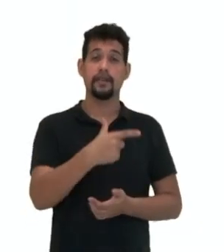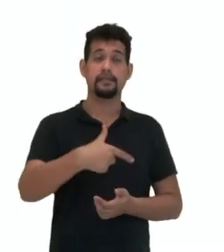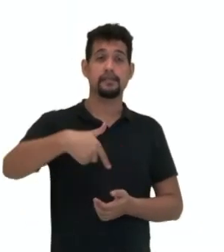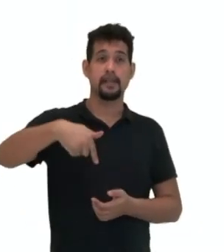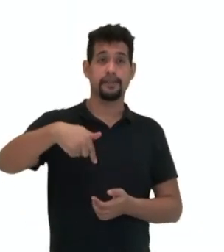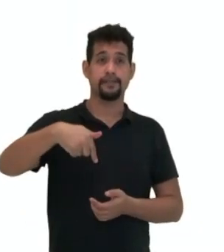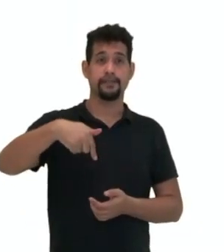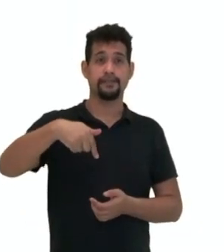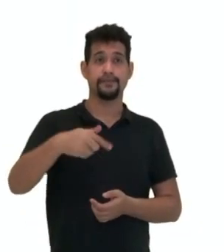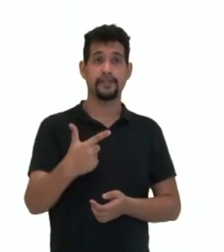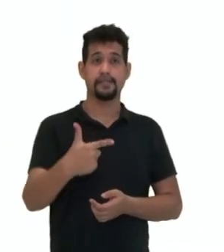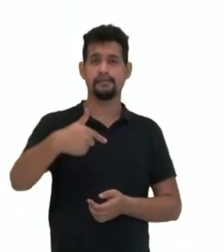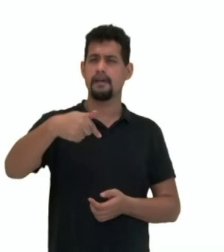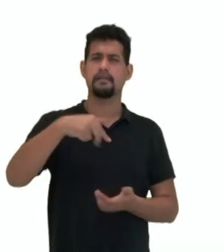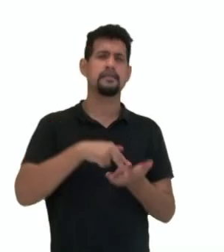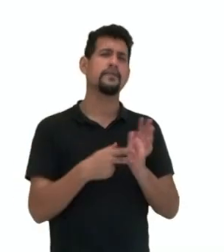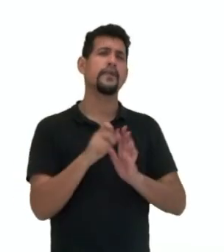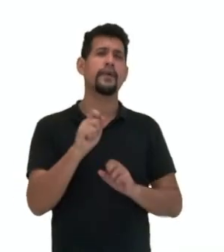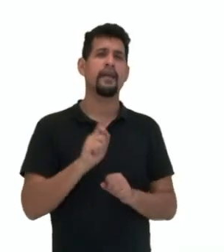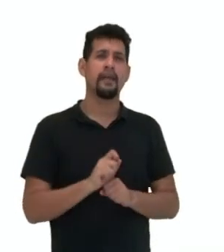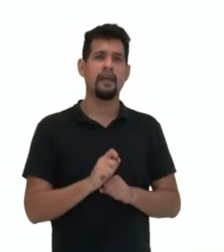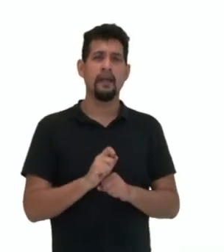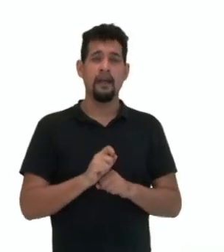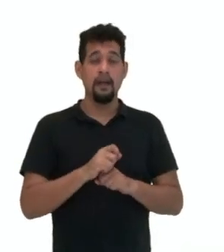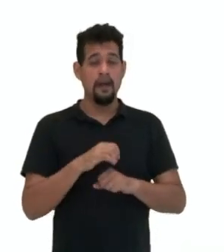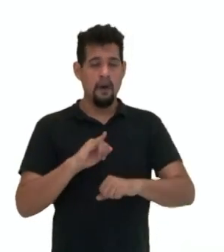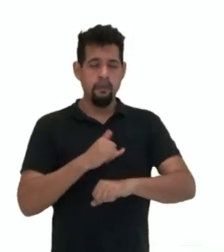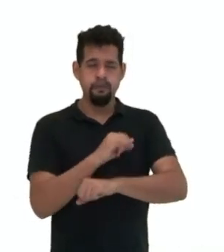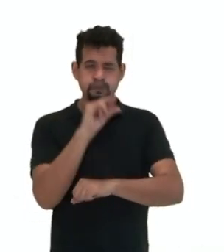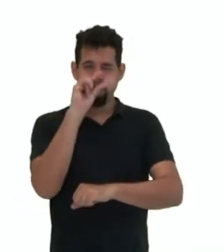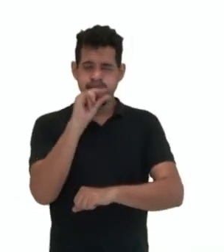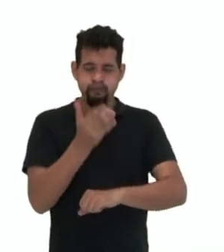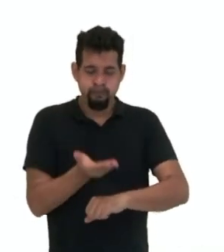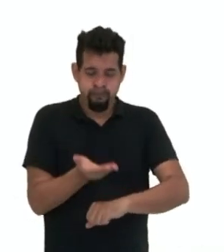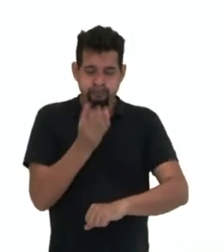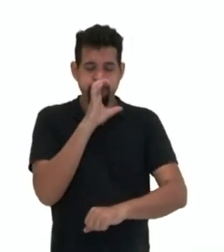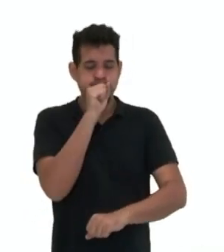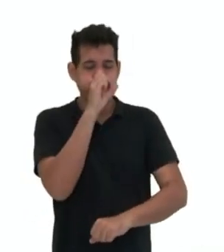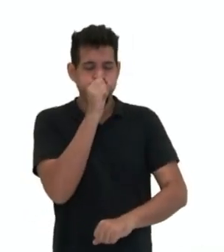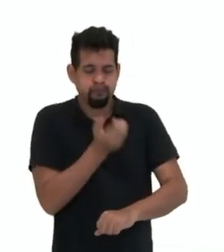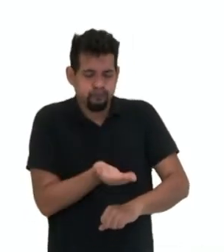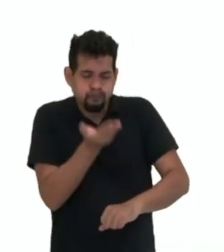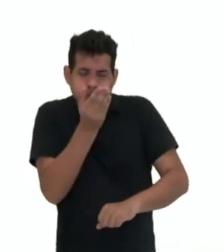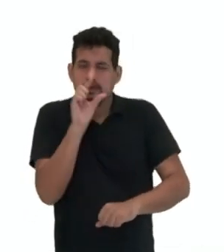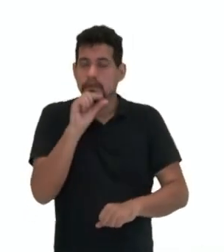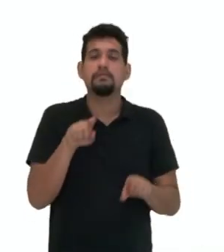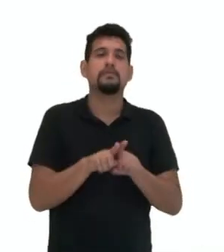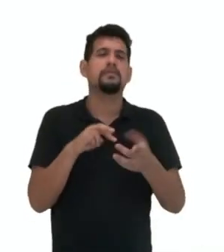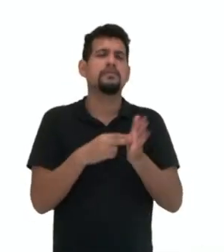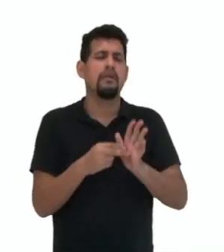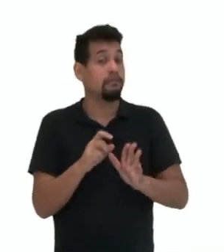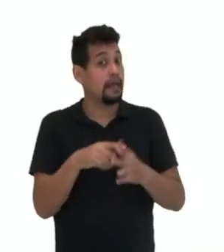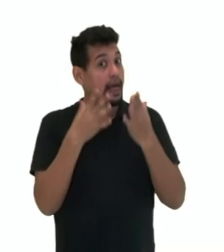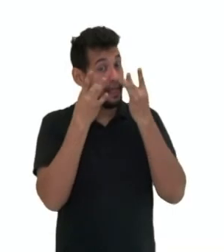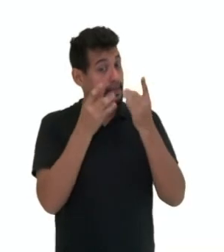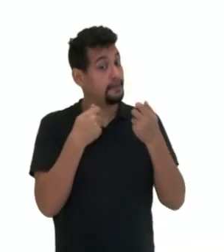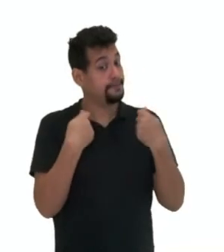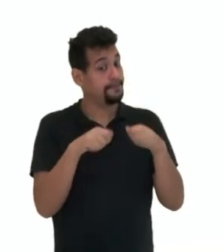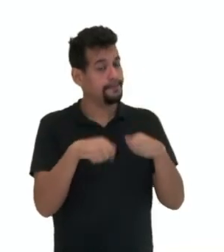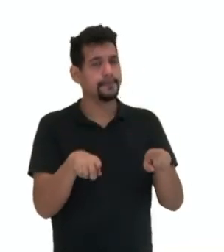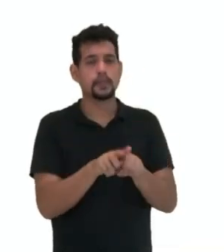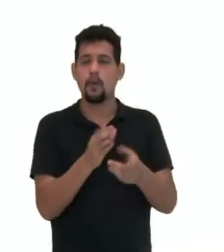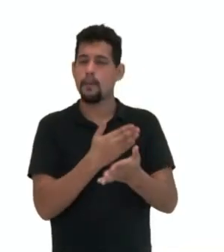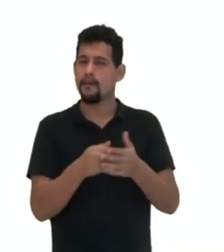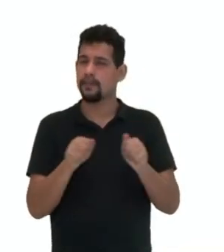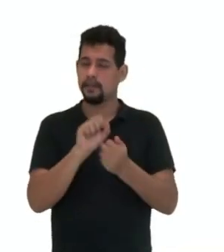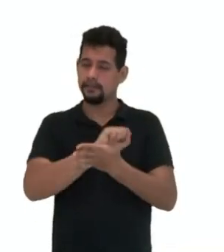27. 27 é o quê? Acima do peso, ele já está na faixa laranja. É um momento de atenção, começar a